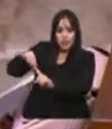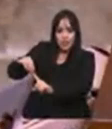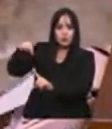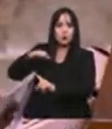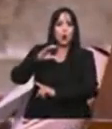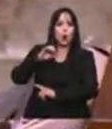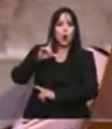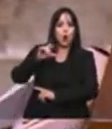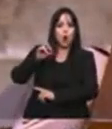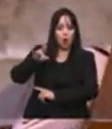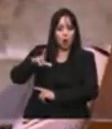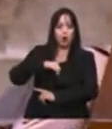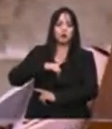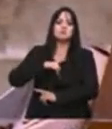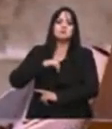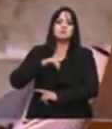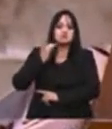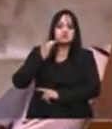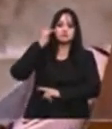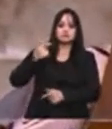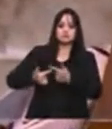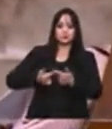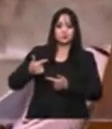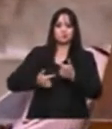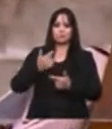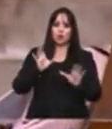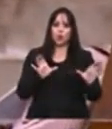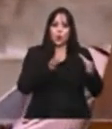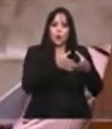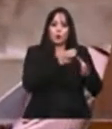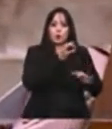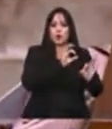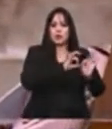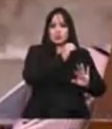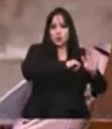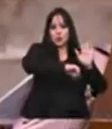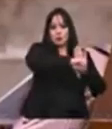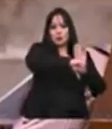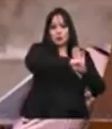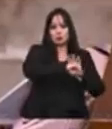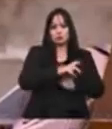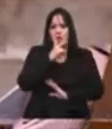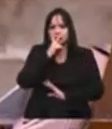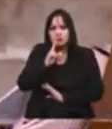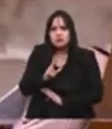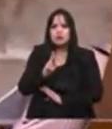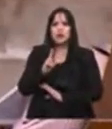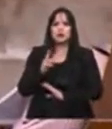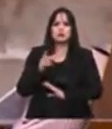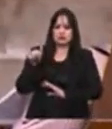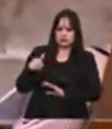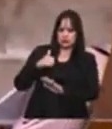com a finalidade de viabilizar a atividade da organização criminosa. As suspeitas sobre as negociações foram